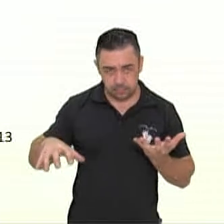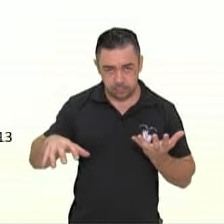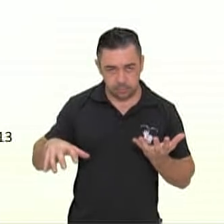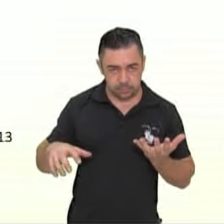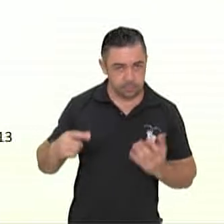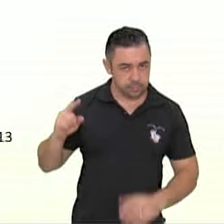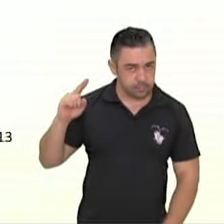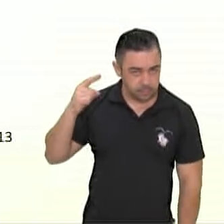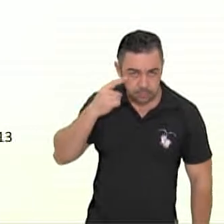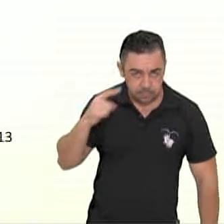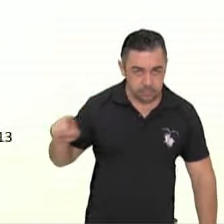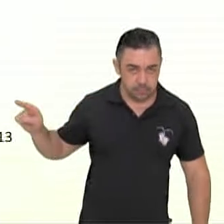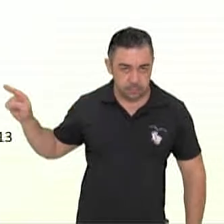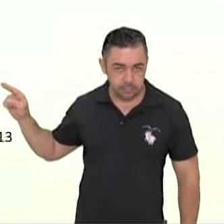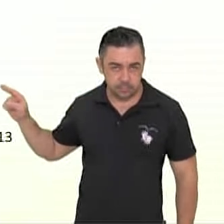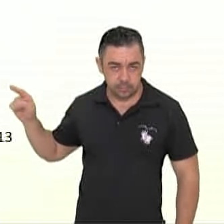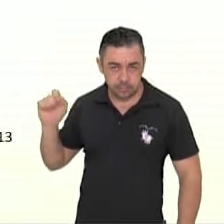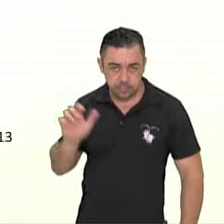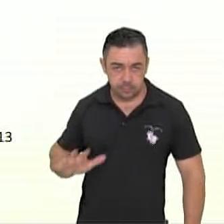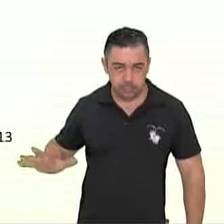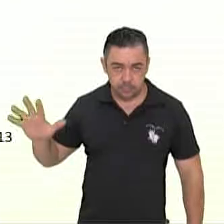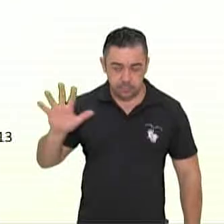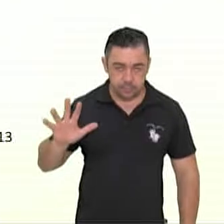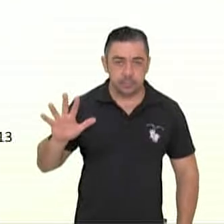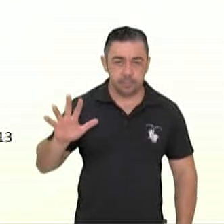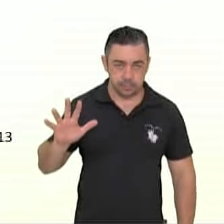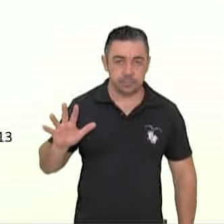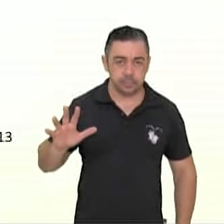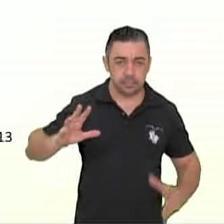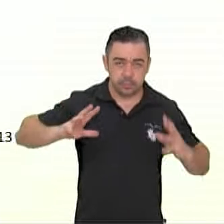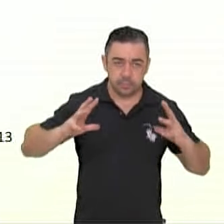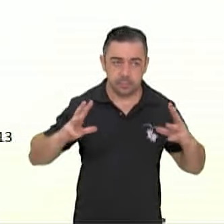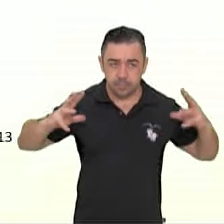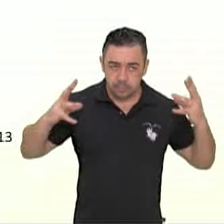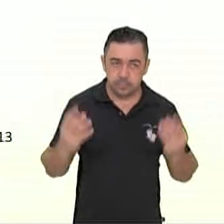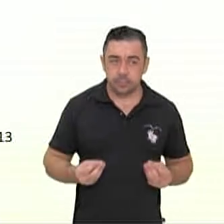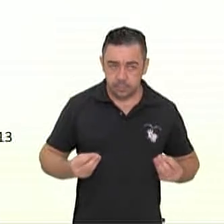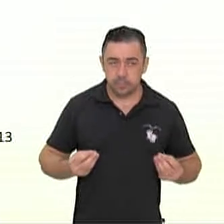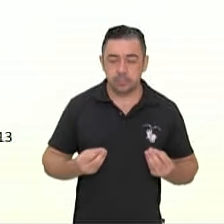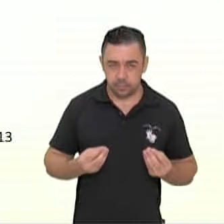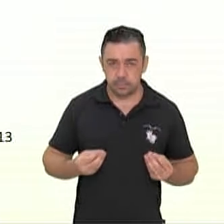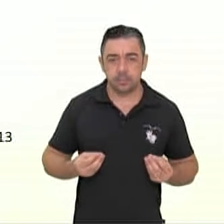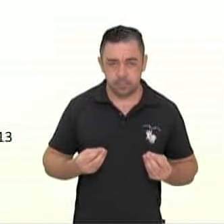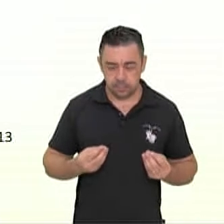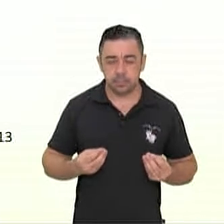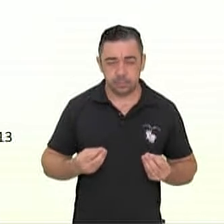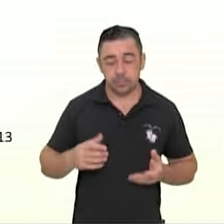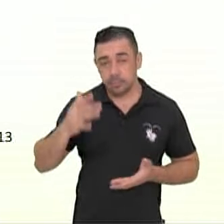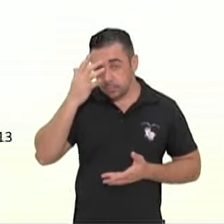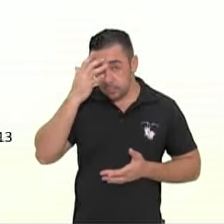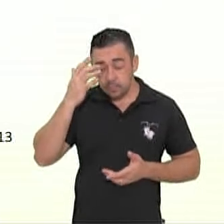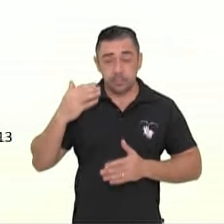ela. É a área de criação de animais, inclusive. É onde os camponeses vivem, é a